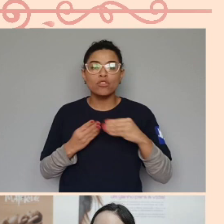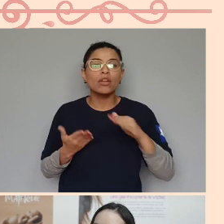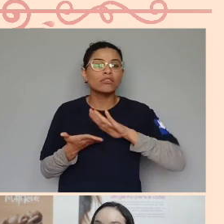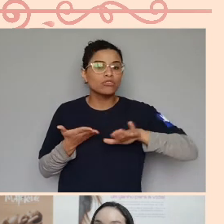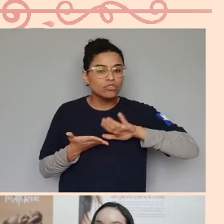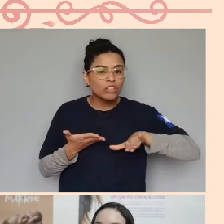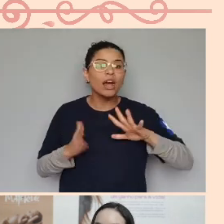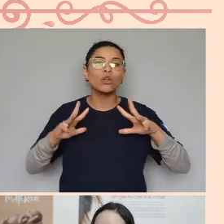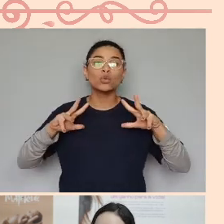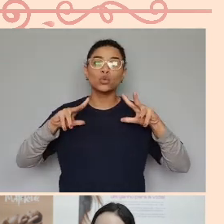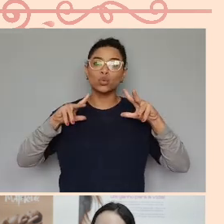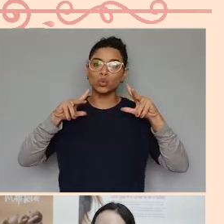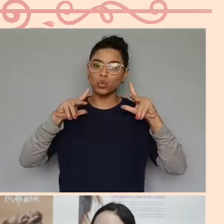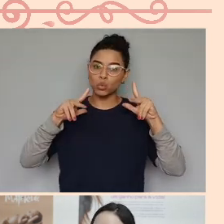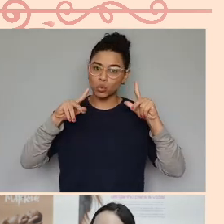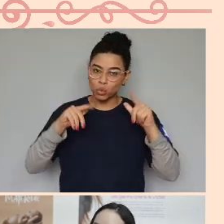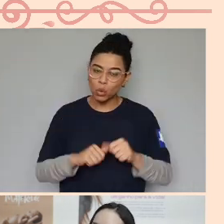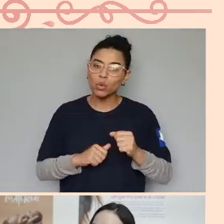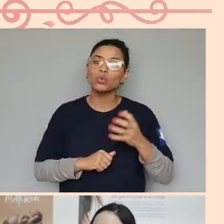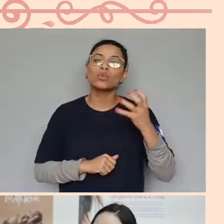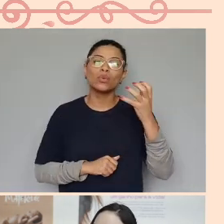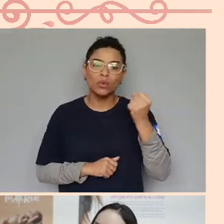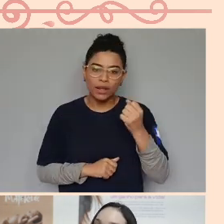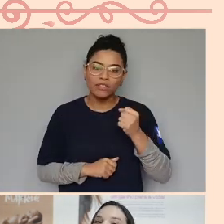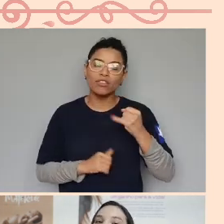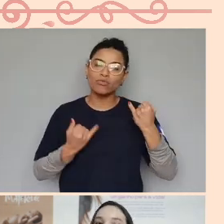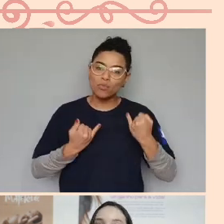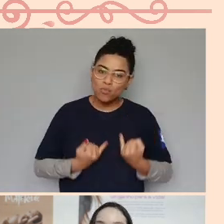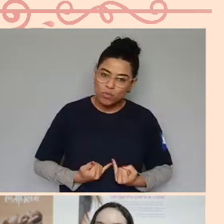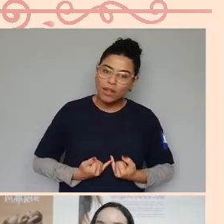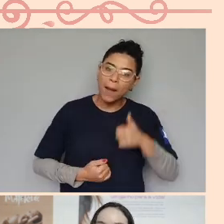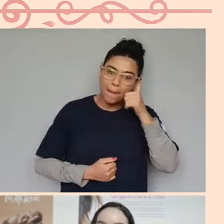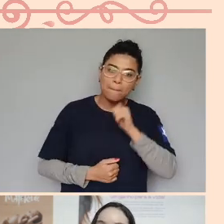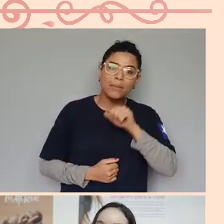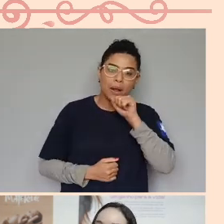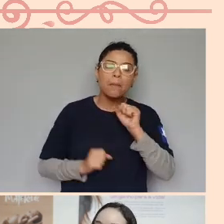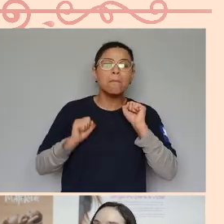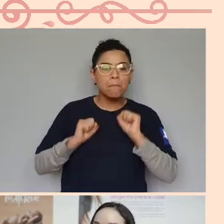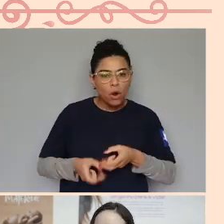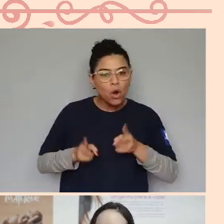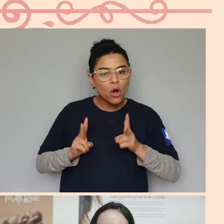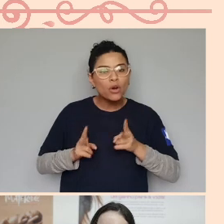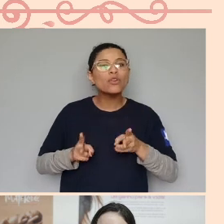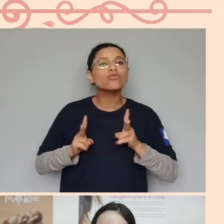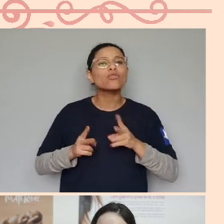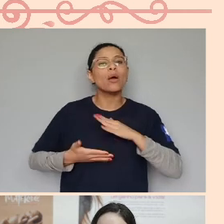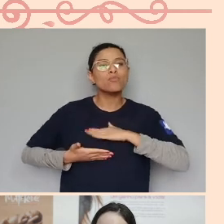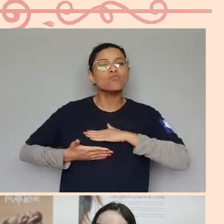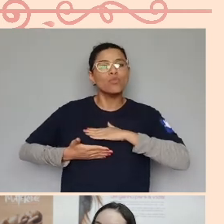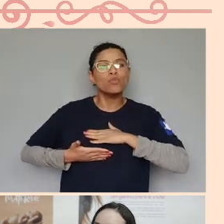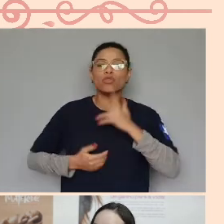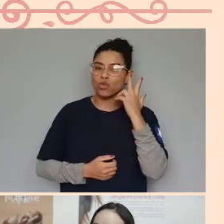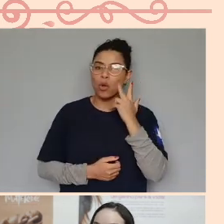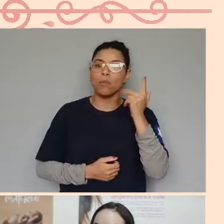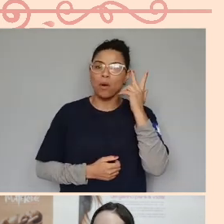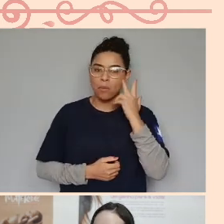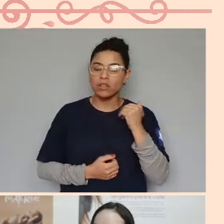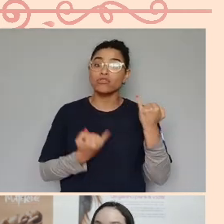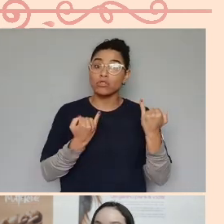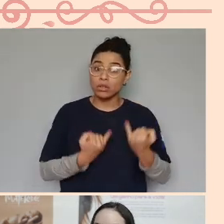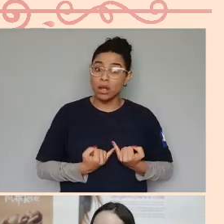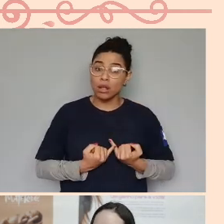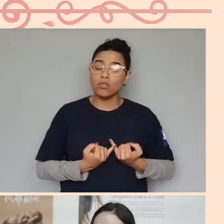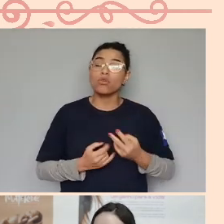os lácteos da alimentação. Quem faz a dieta é a mãe e ela pode continuar amamentando perfeitamente o seu bebê. Uma dieta sempre